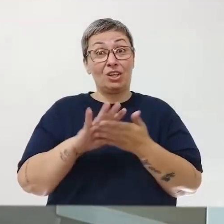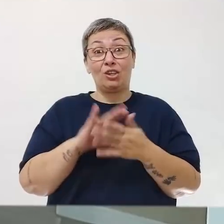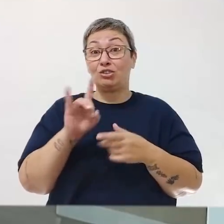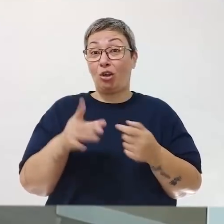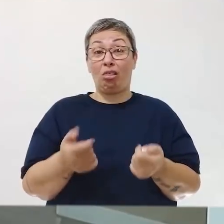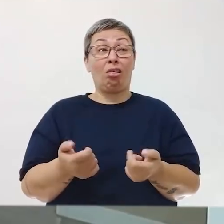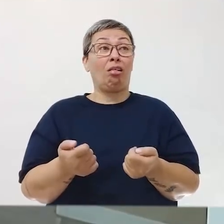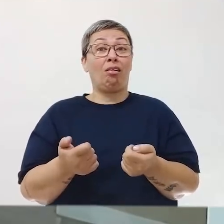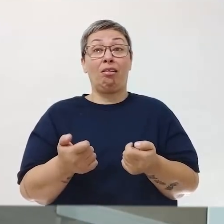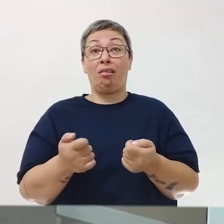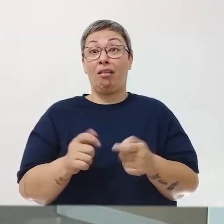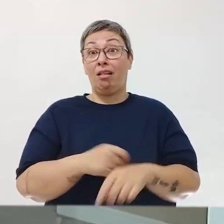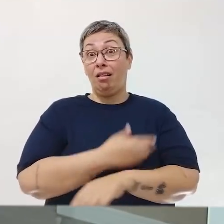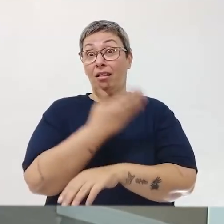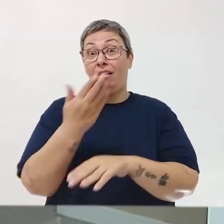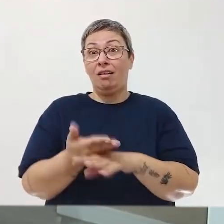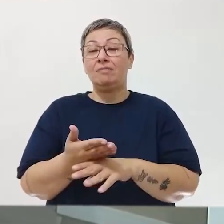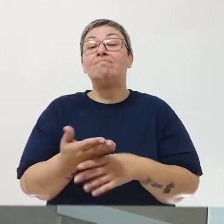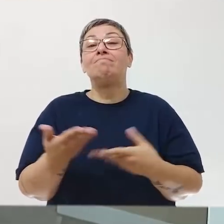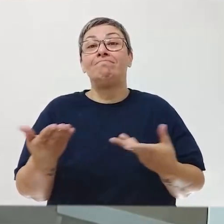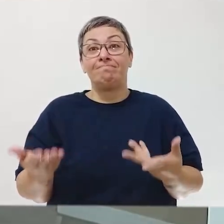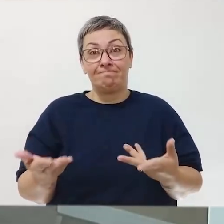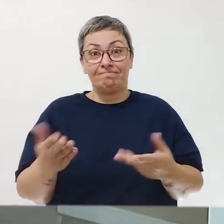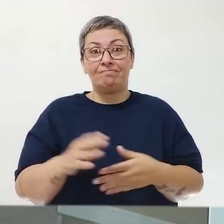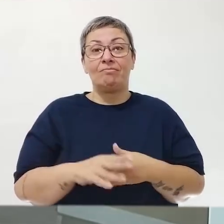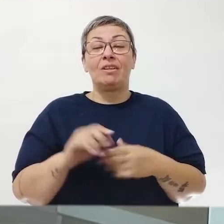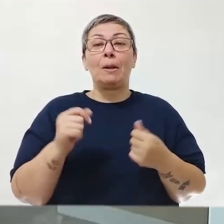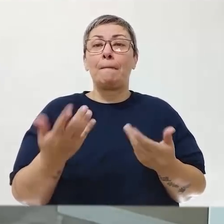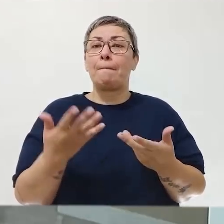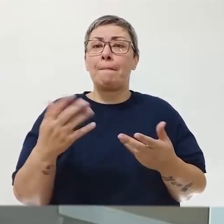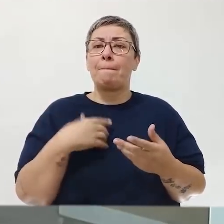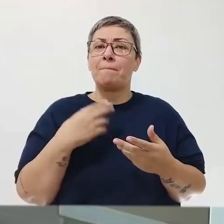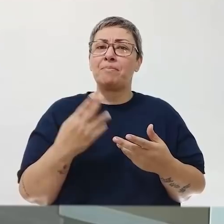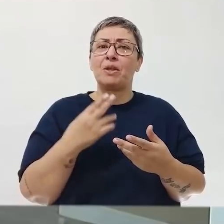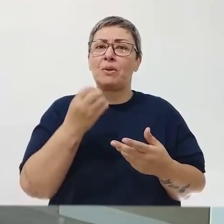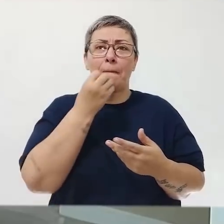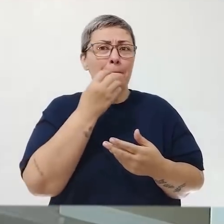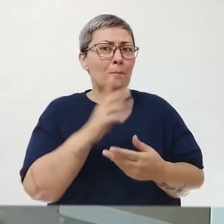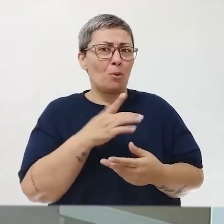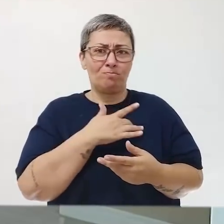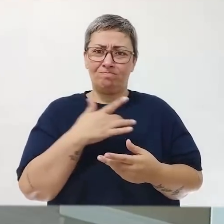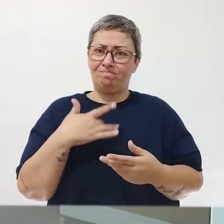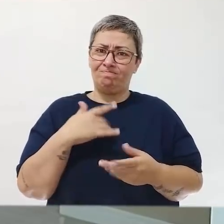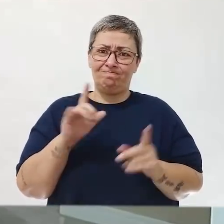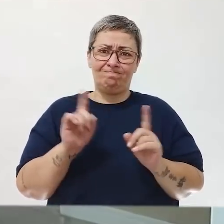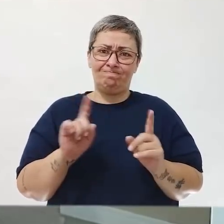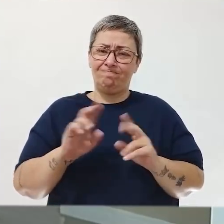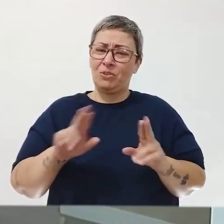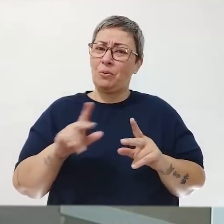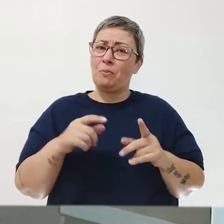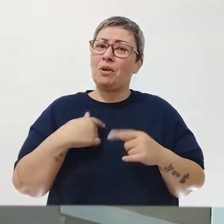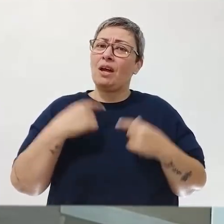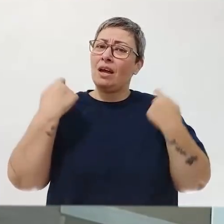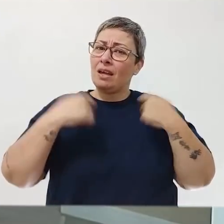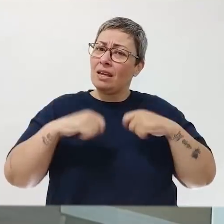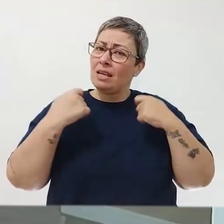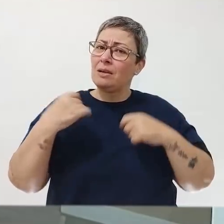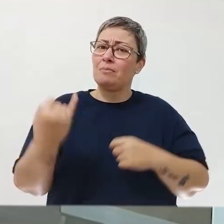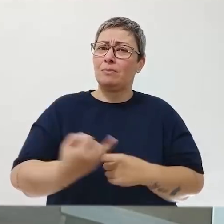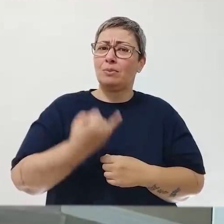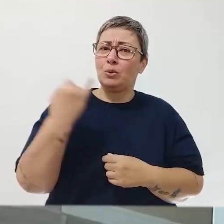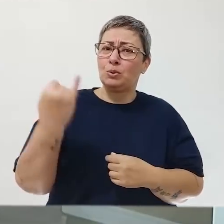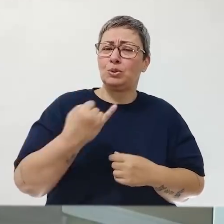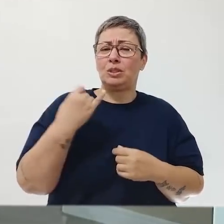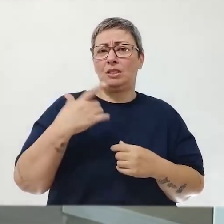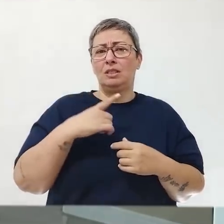apenas jogavam nos jogos eletrônicos virtuais. Isso não estava sendo bom para a saúde delas, pois sabemos que a atividade física é